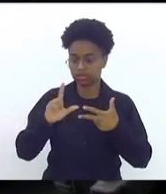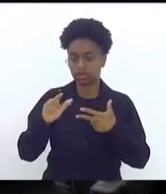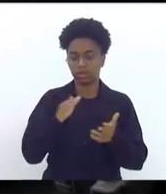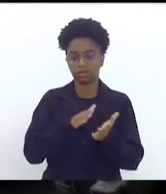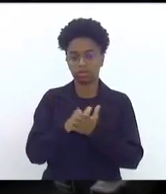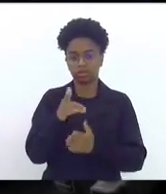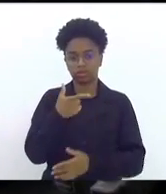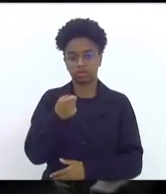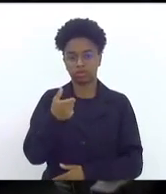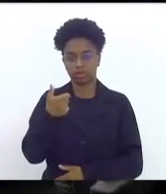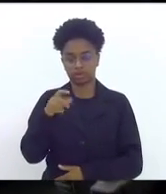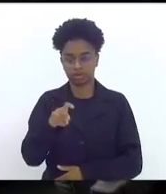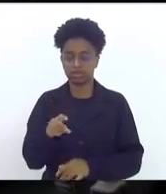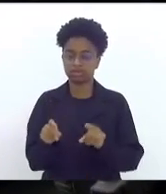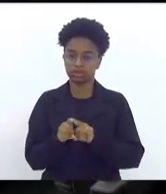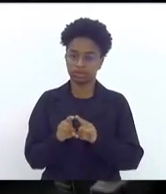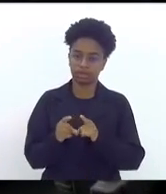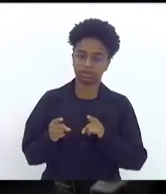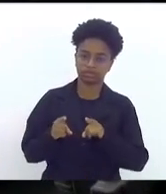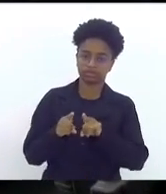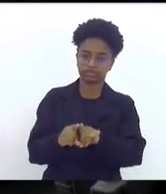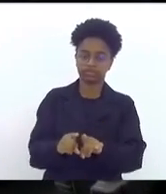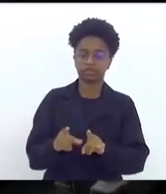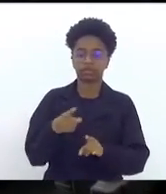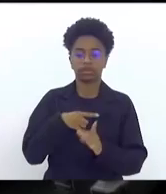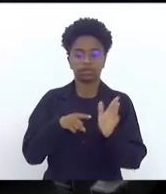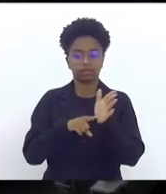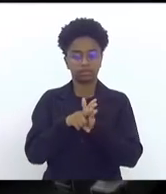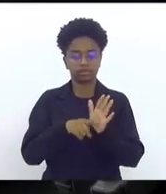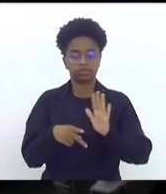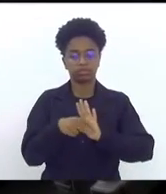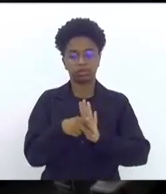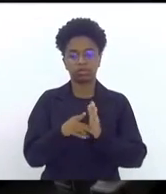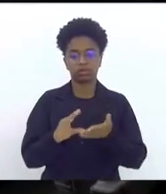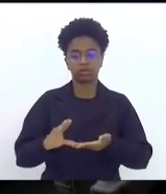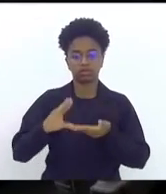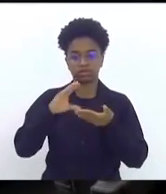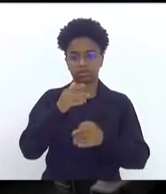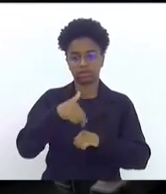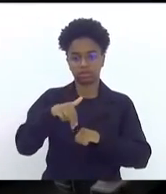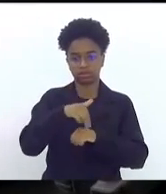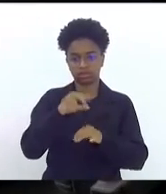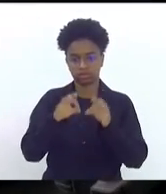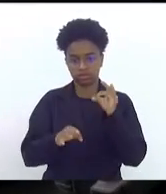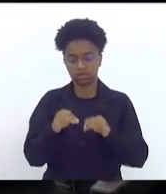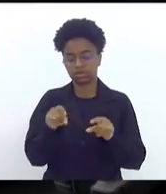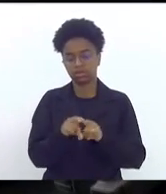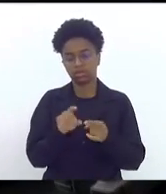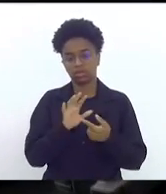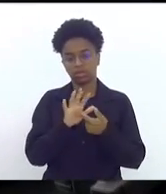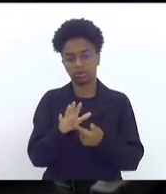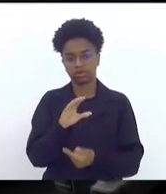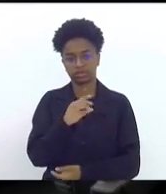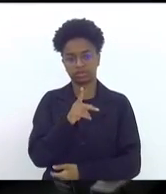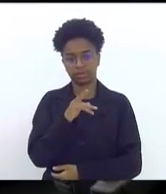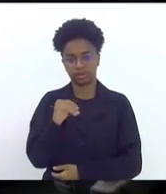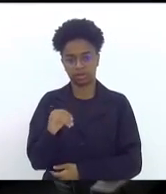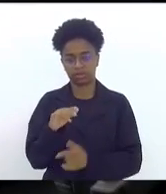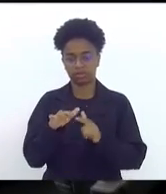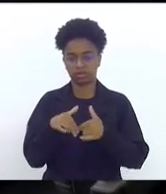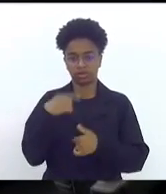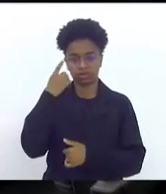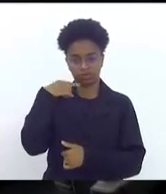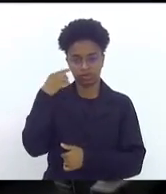2015. No mesmo sentido, caminha a pesquisa realizada pelo Conselho Nacional de Justiça, já apresentada também nesta CPI, pela advogada